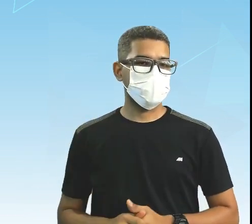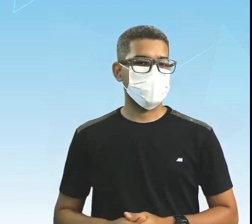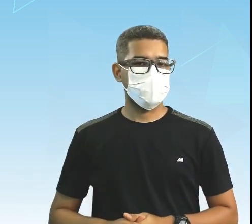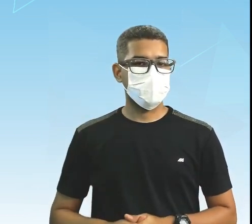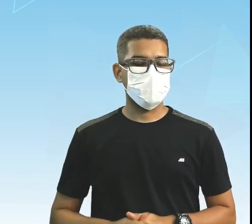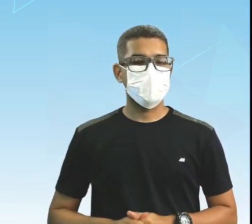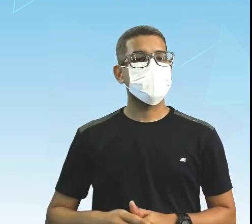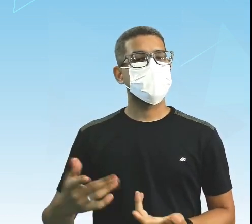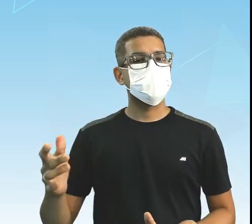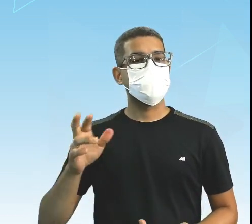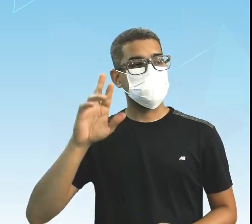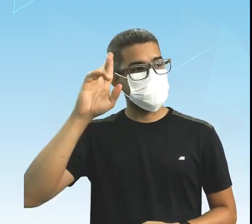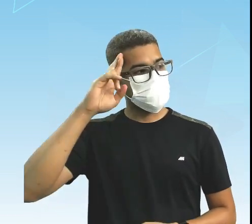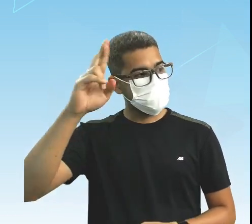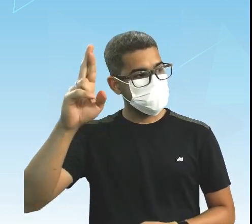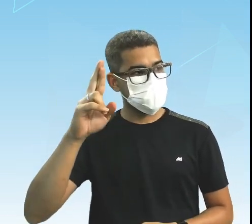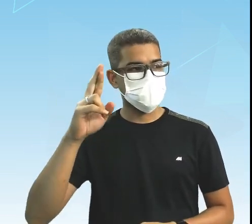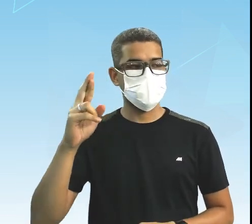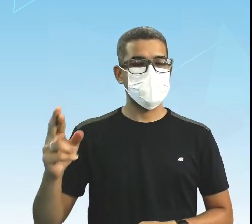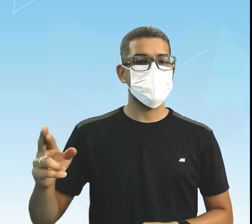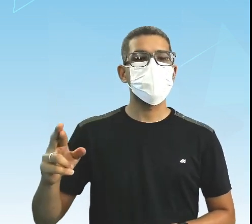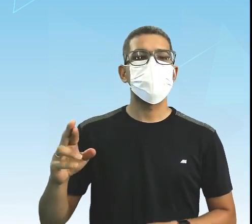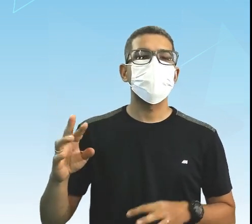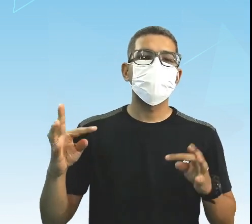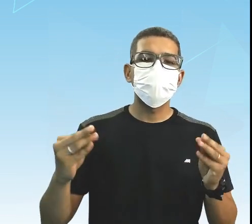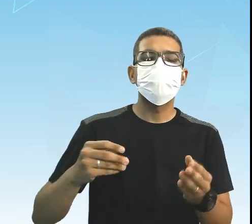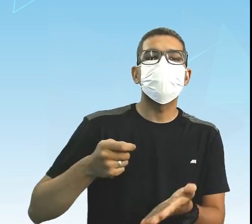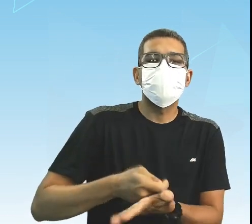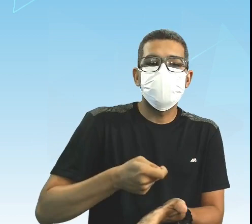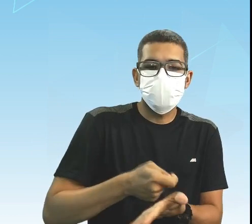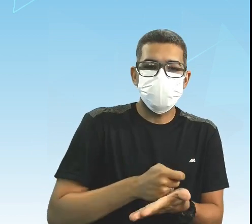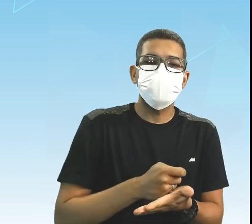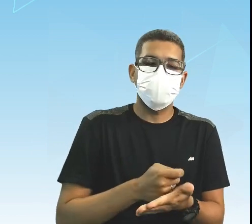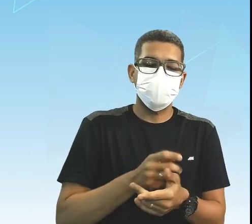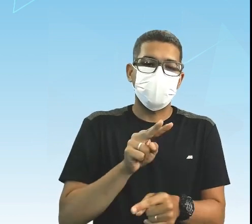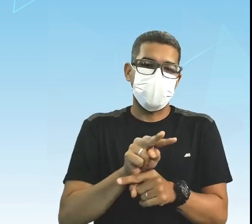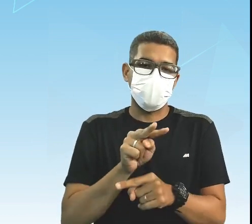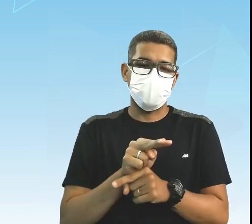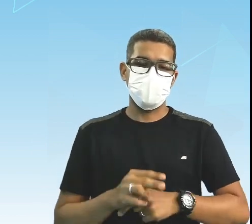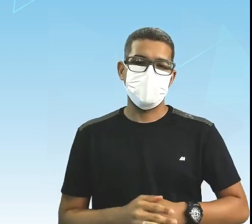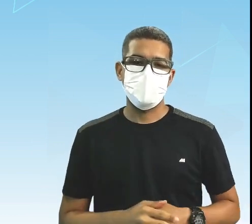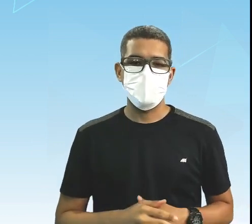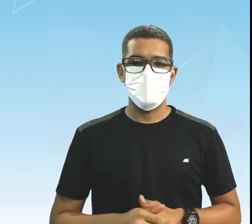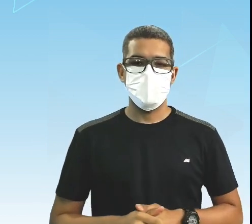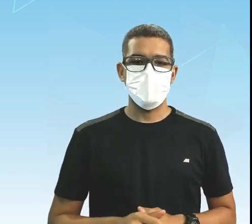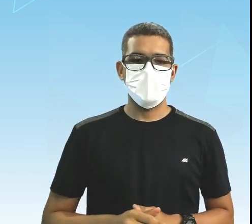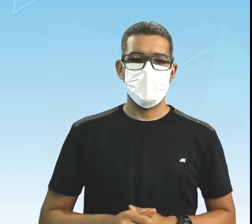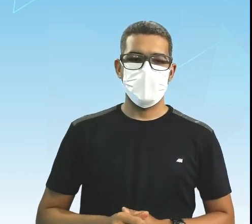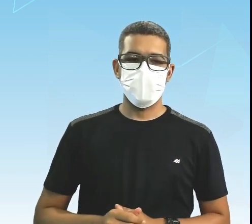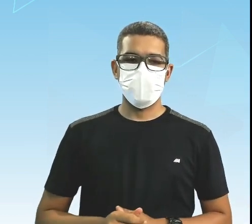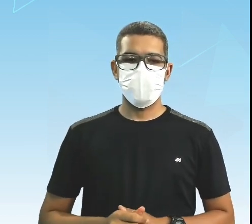quem é responsável e quem é que vai cobrar e fiscalizar. Certo, meus amores?